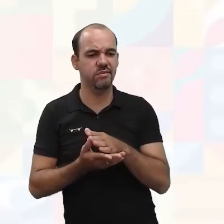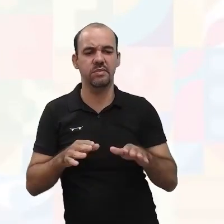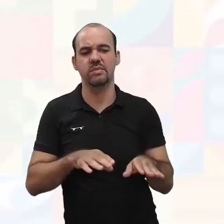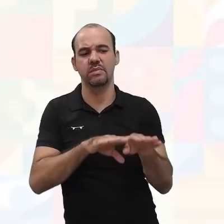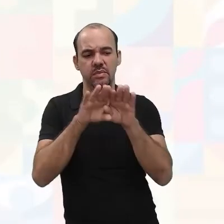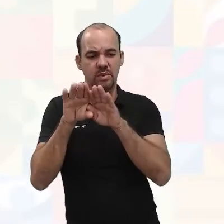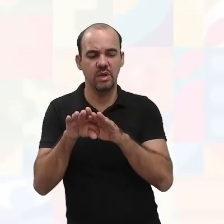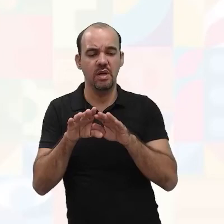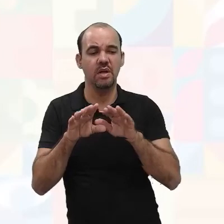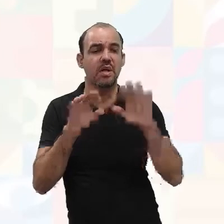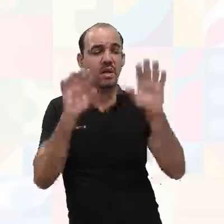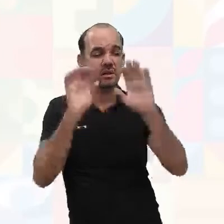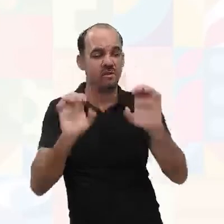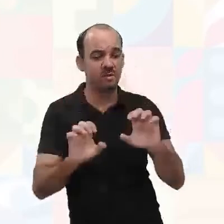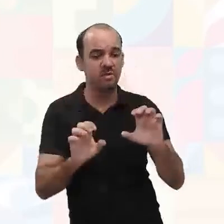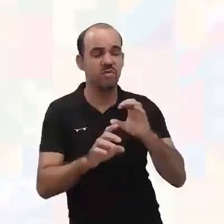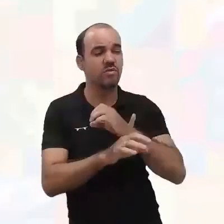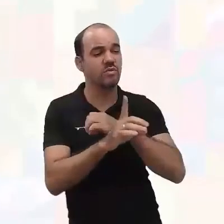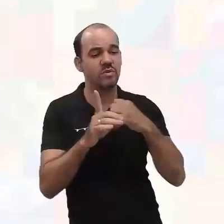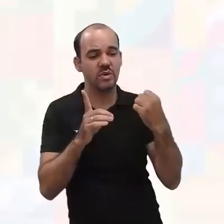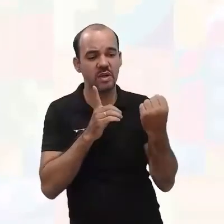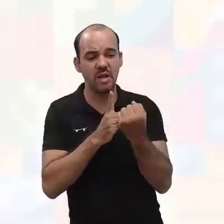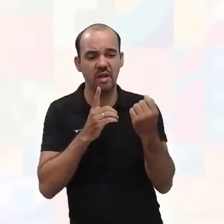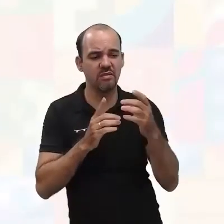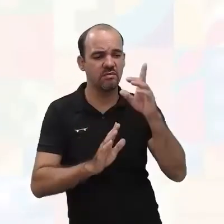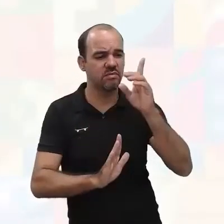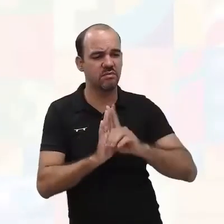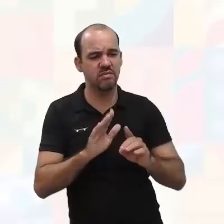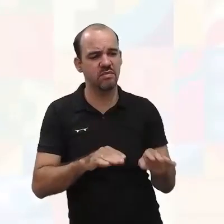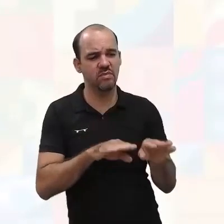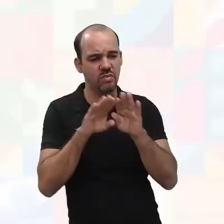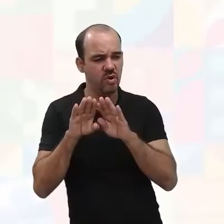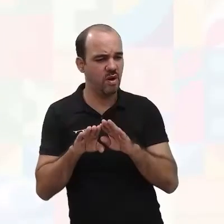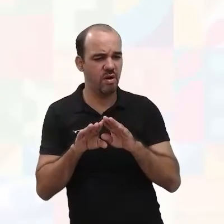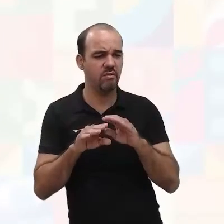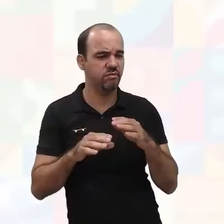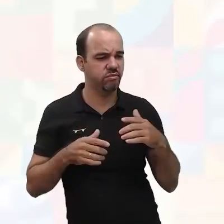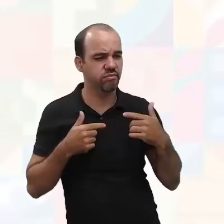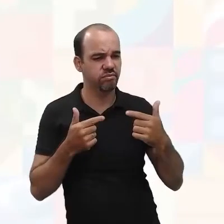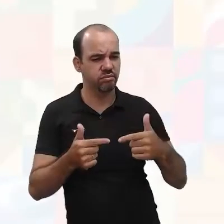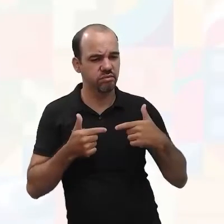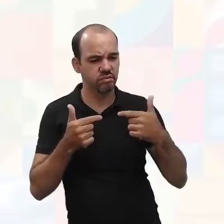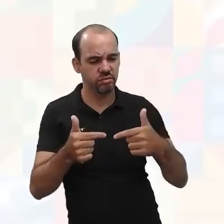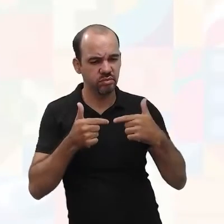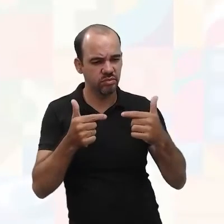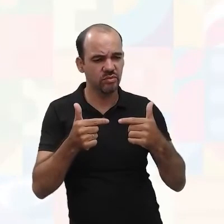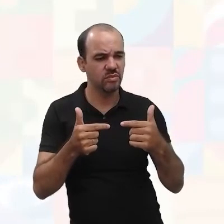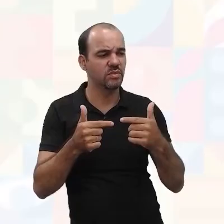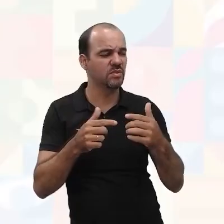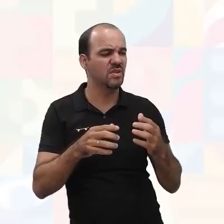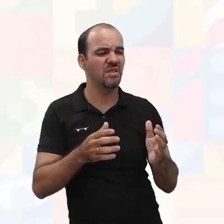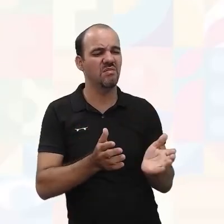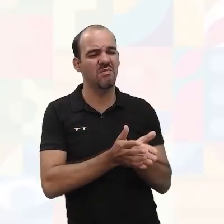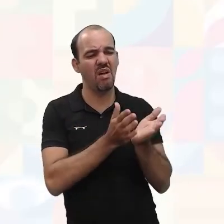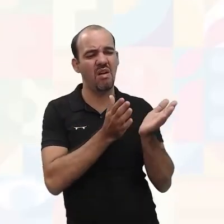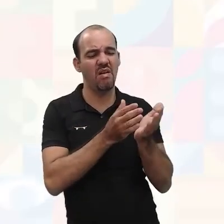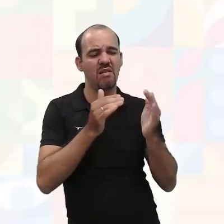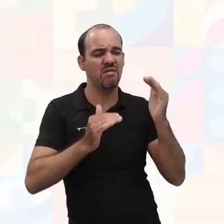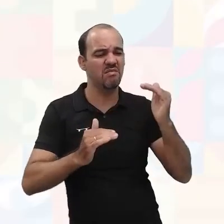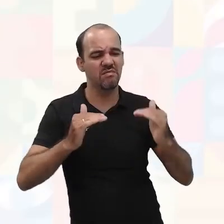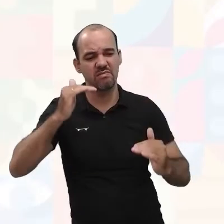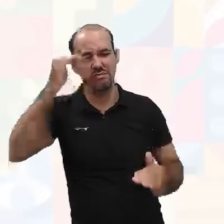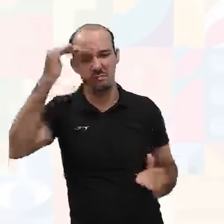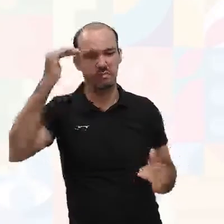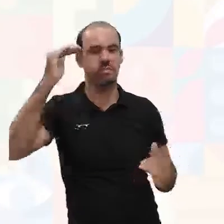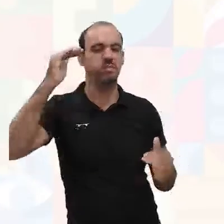na estrutura da sociedade, né, que pudesse resultar na diminuição da desigualdade, na ascensão de grupos